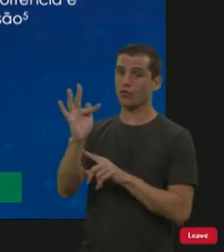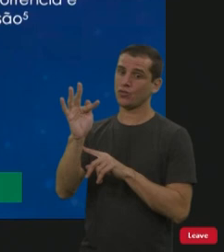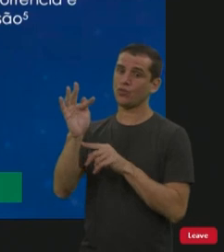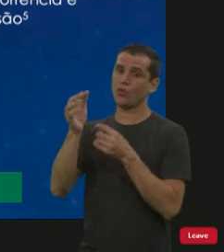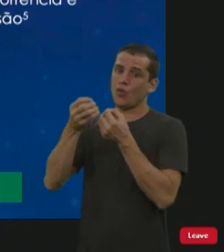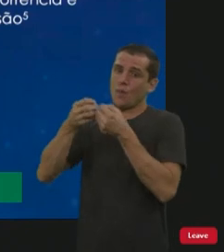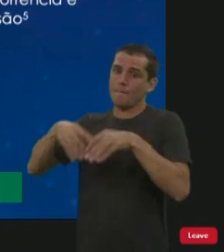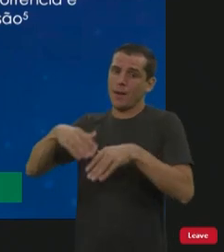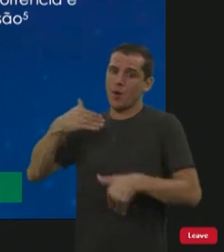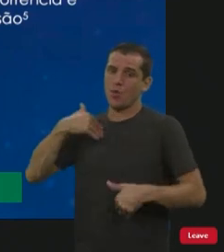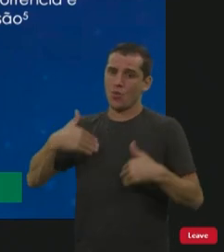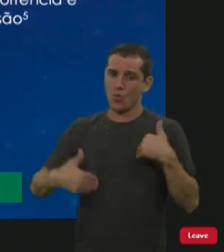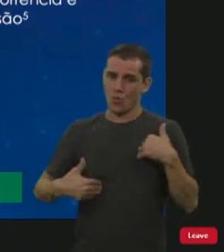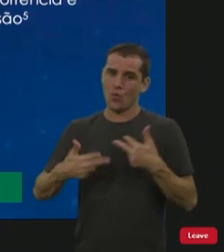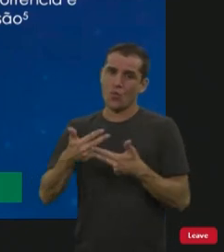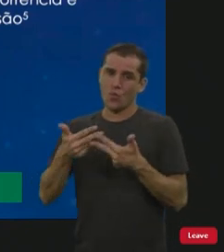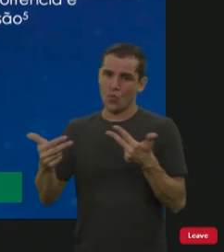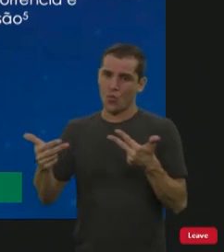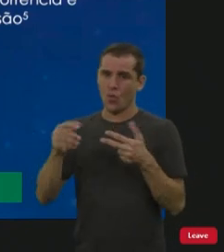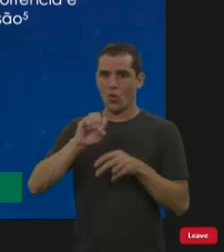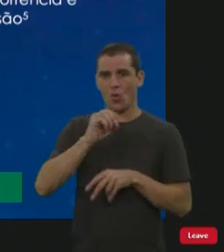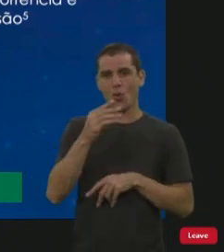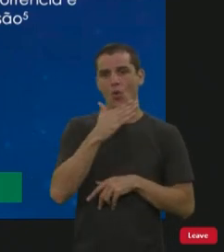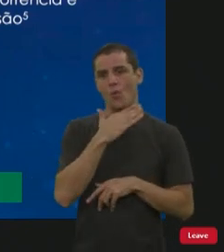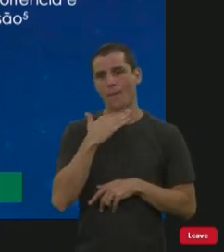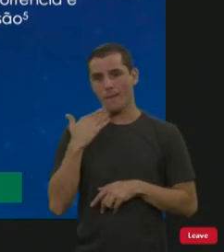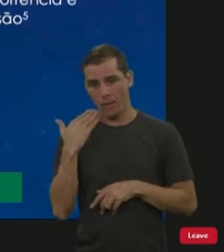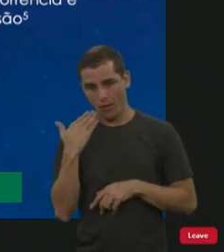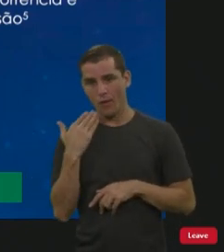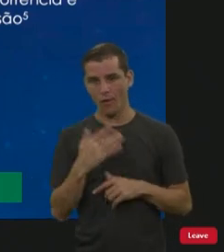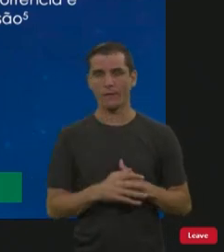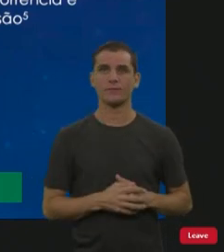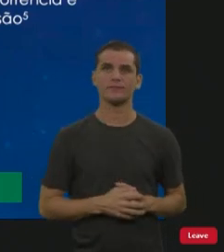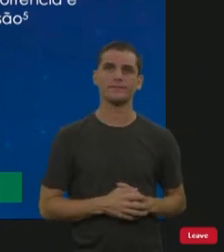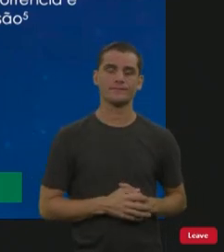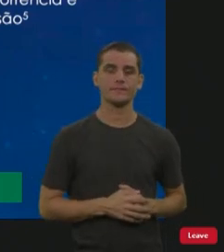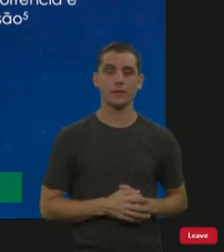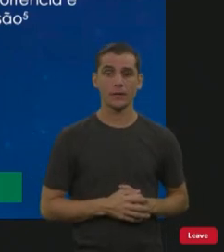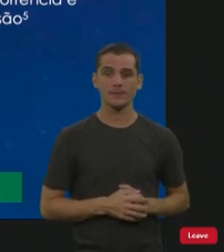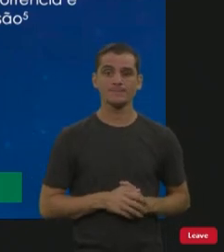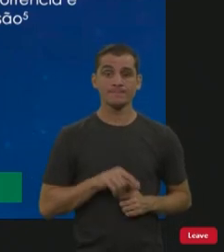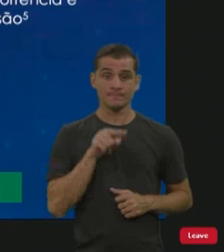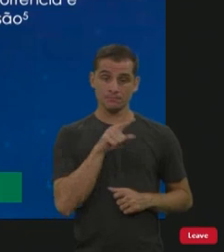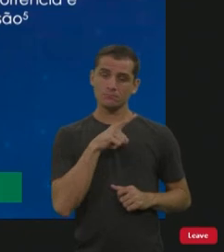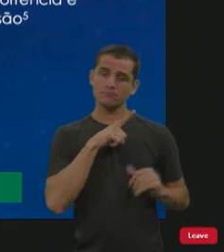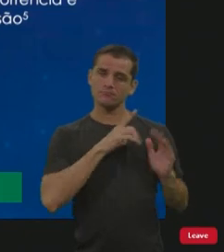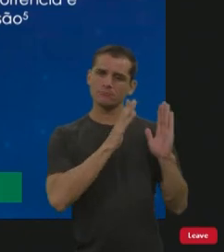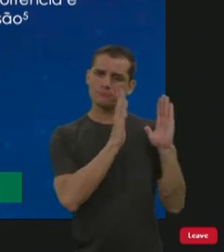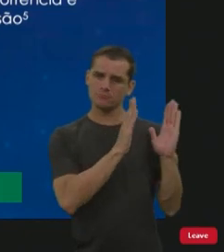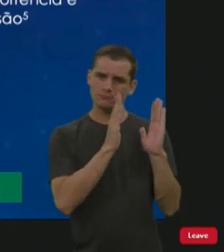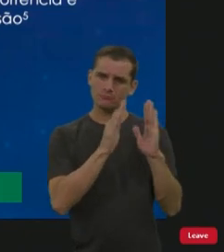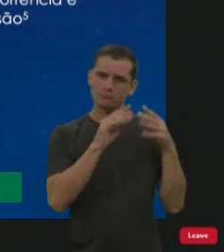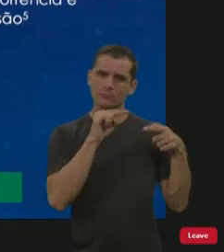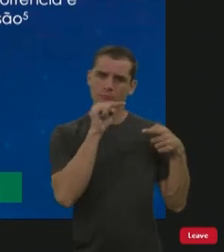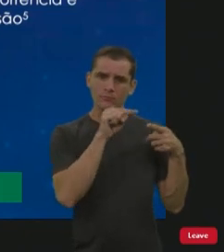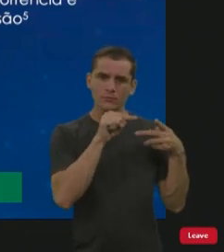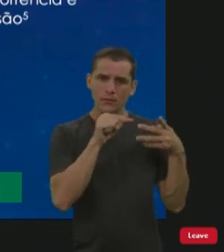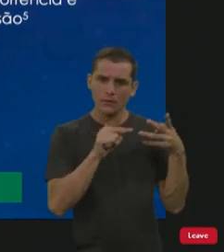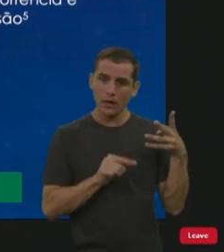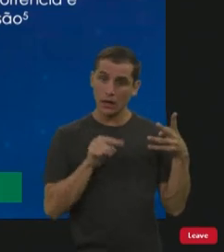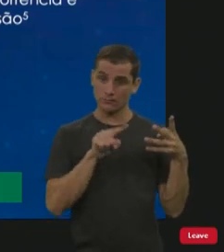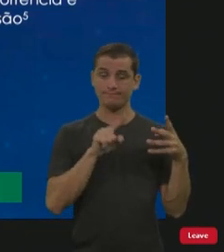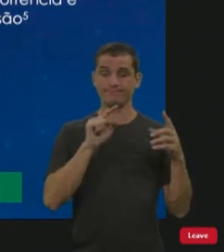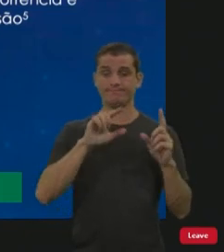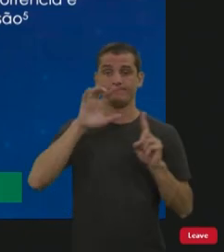É uma doença, como todas as doenças metabólicas, né, que acarretam um impacto muito importante na vida